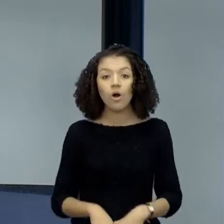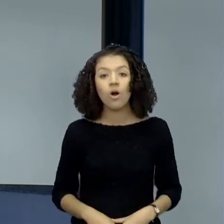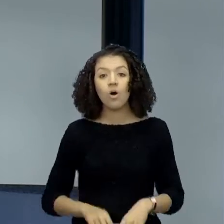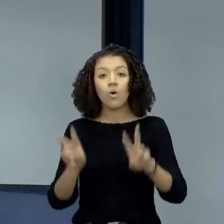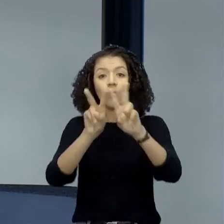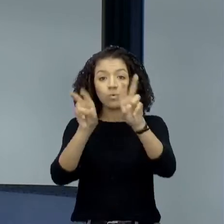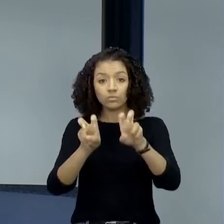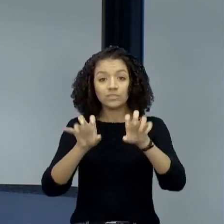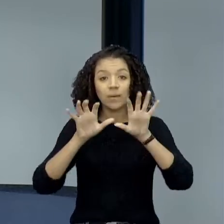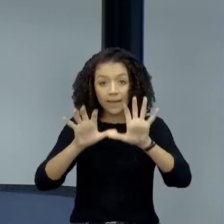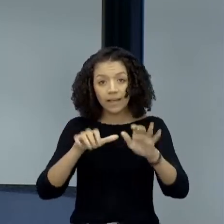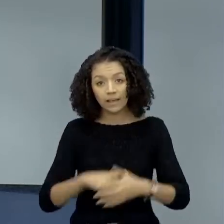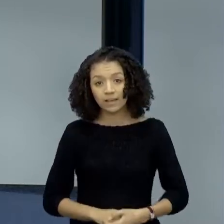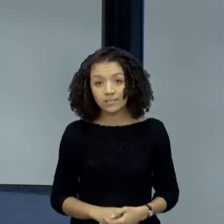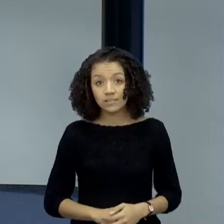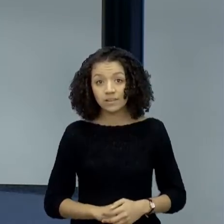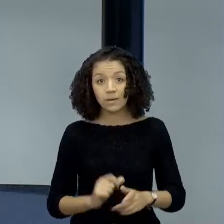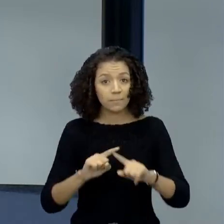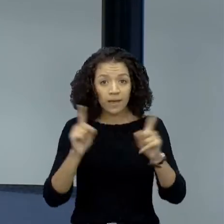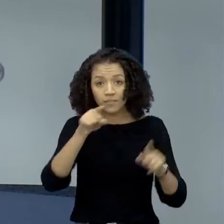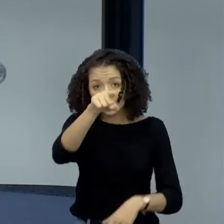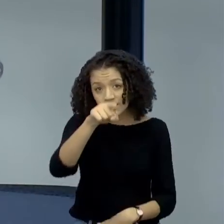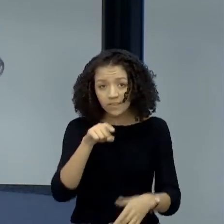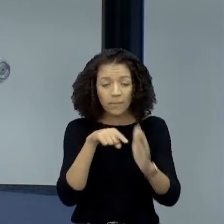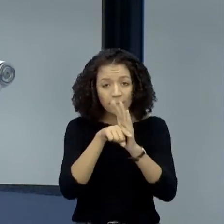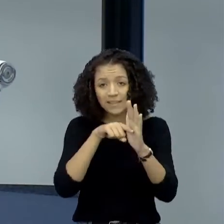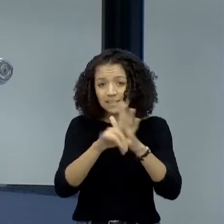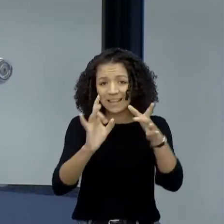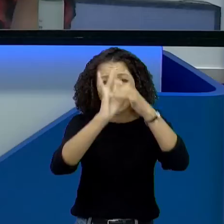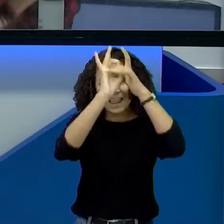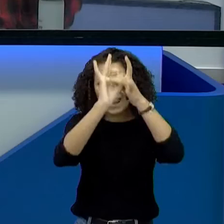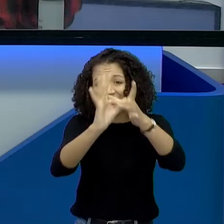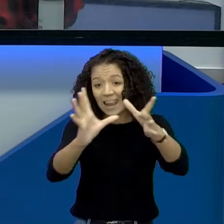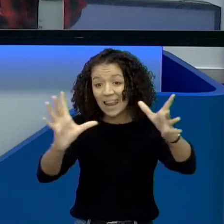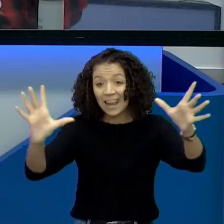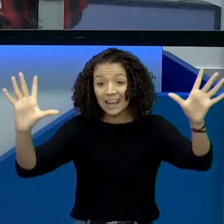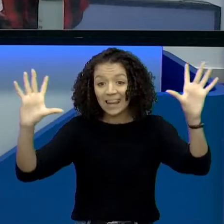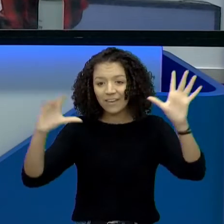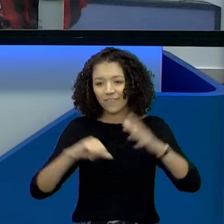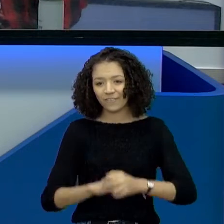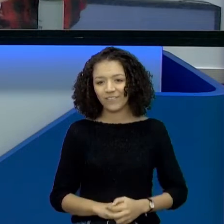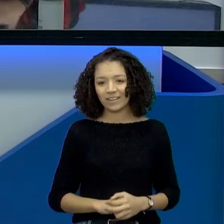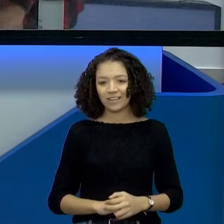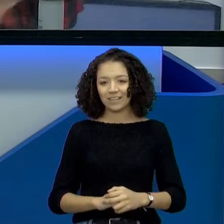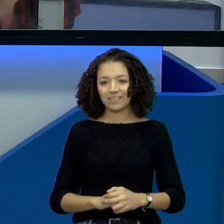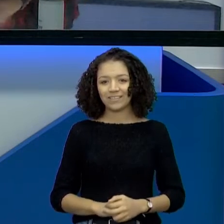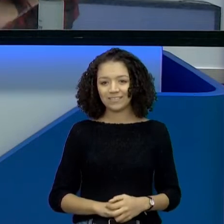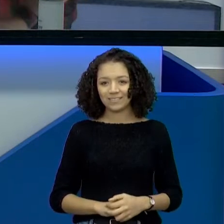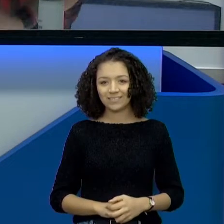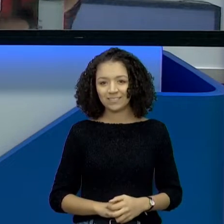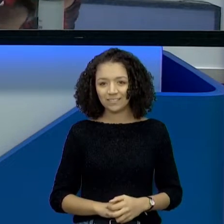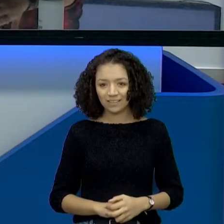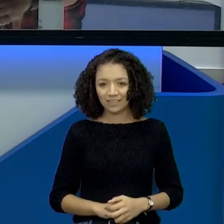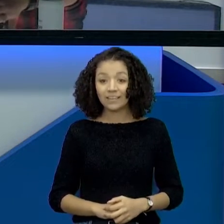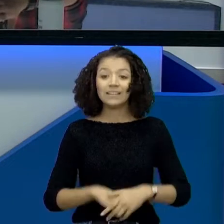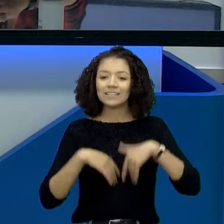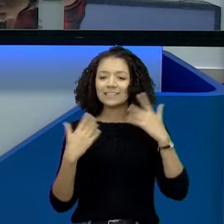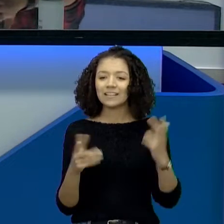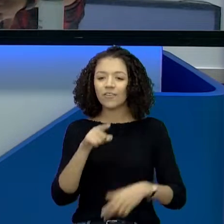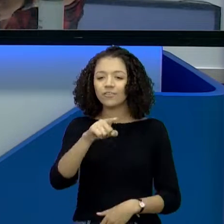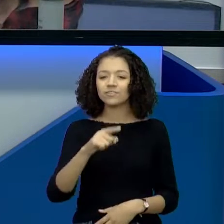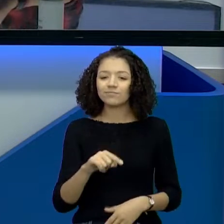tema central é esse, mas você pode pesquisar o que você quiser dentro desse escopo. Então, tipo, teve muito mais liberdade